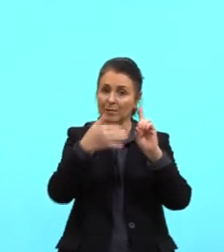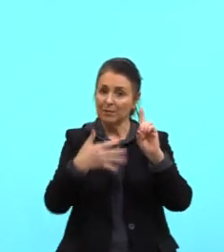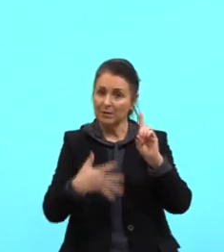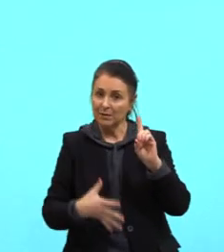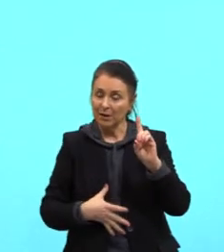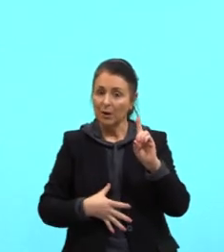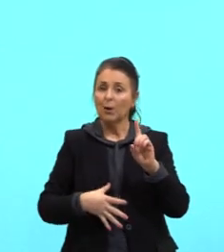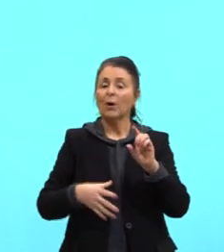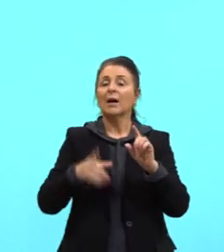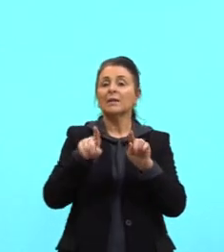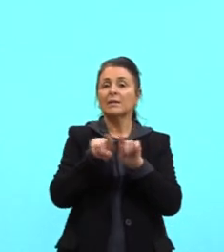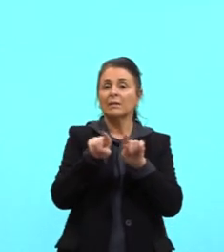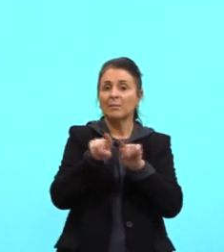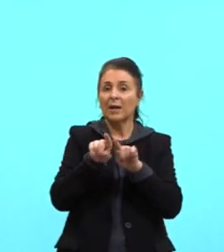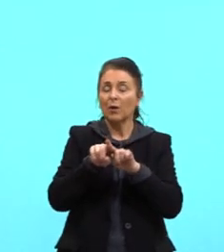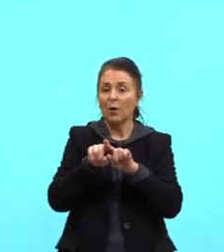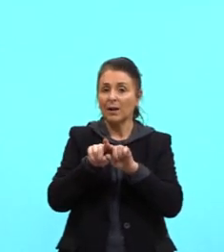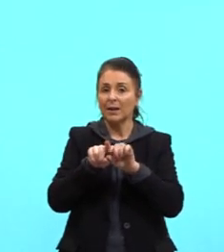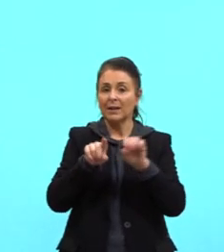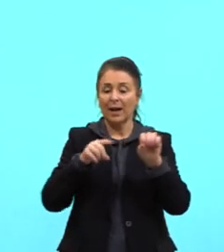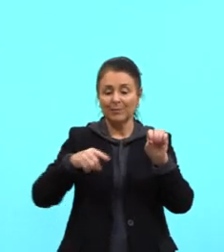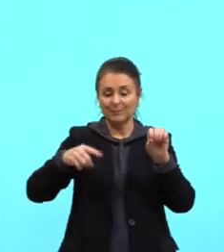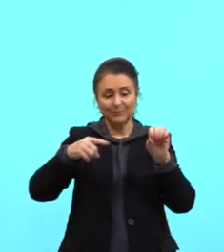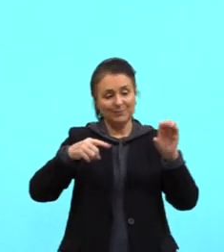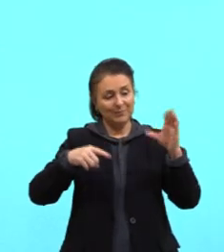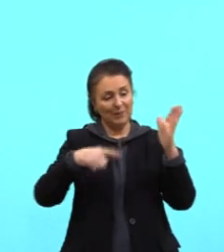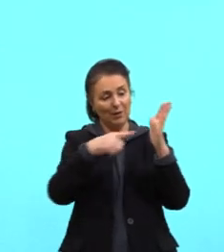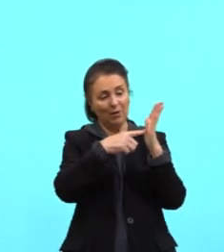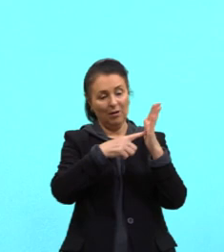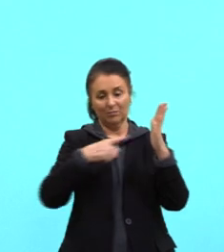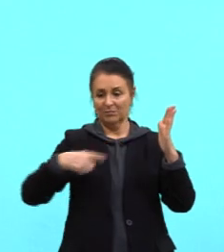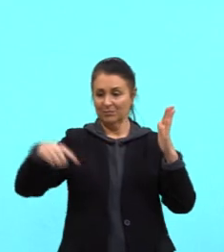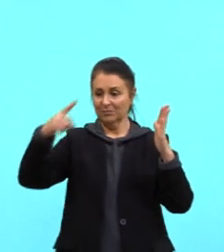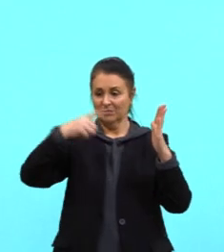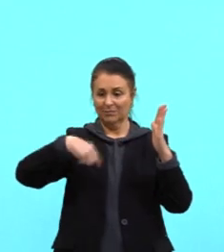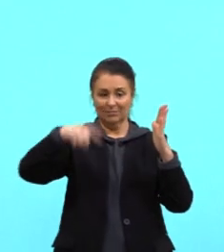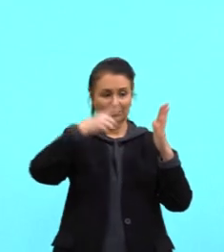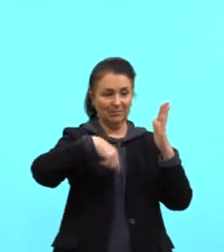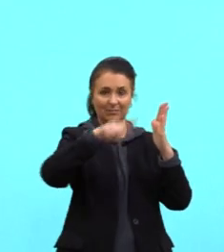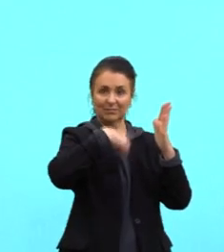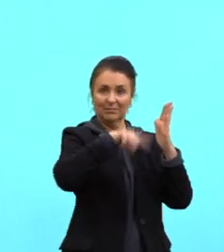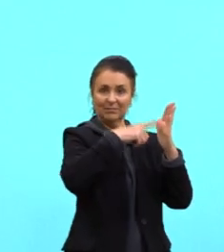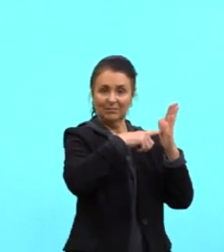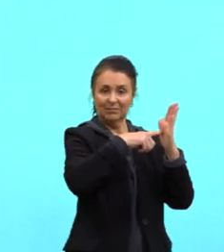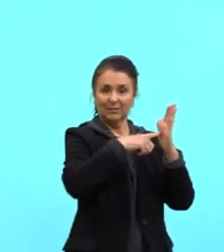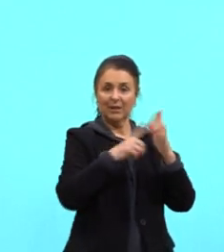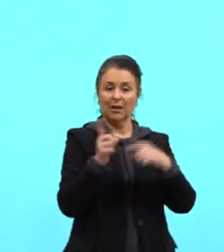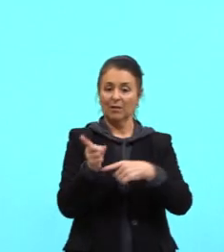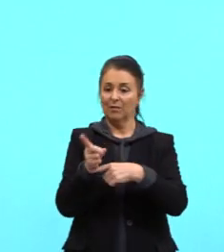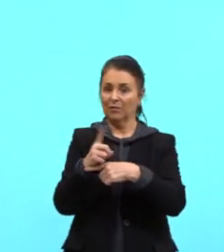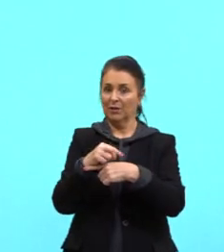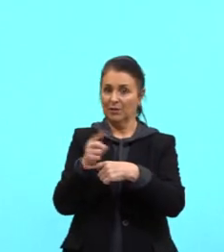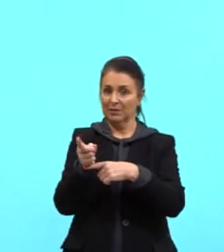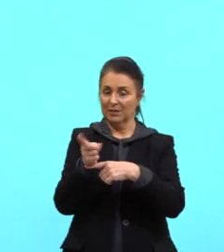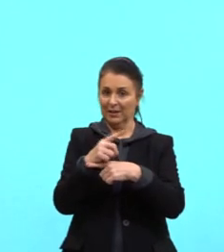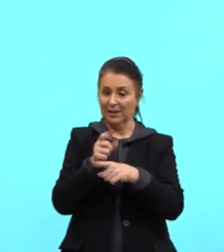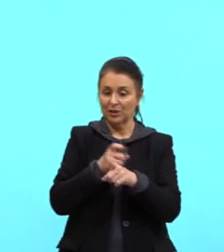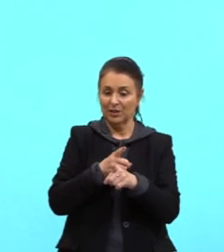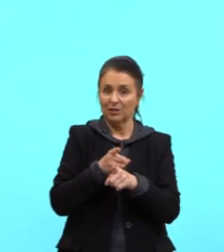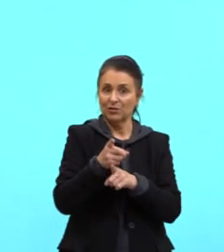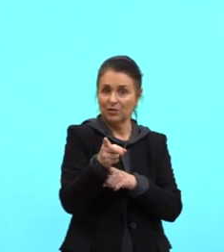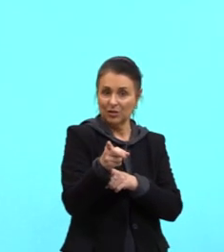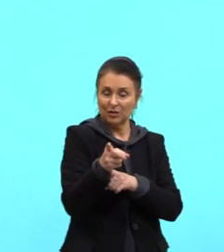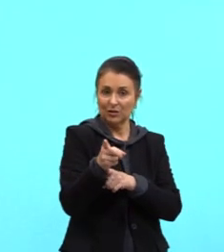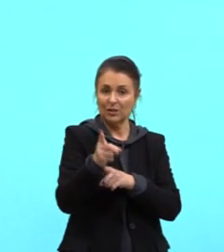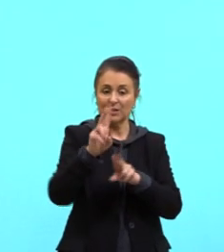como é que a gente calcula então o módulo dessa aceleração vai ser a velocidade tangencial ao quadrado